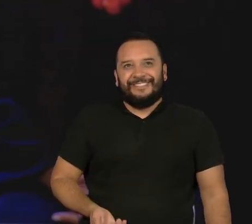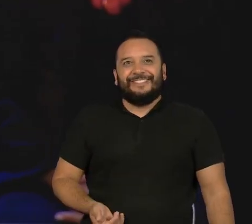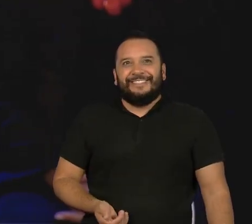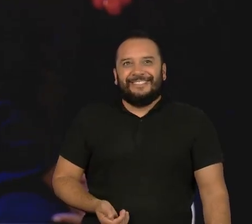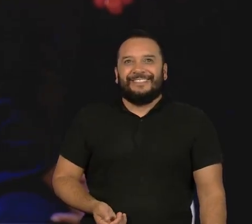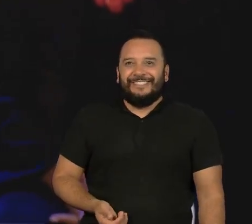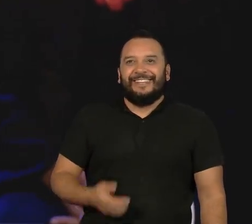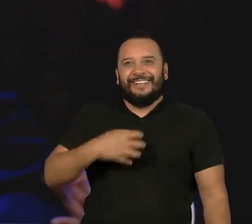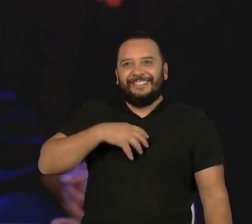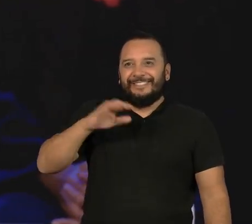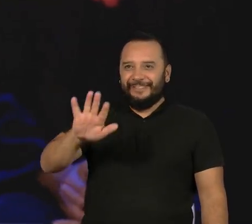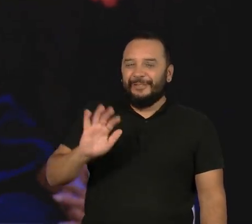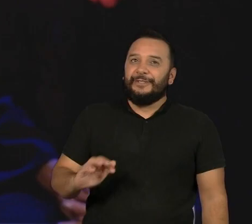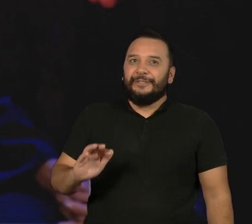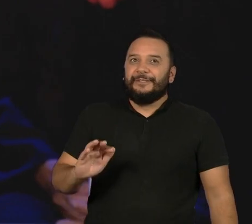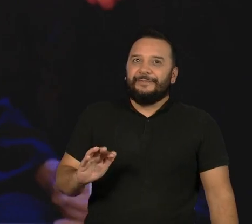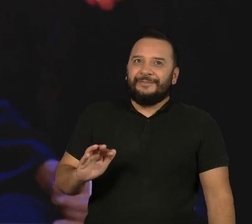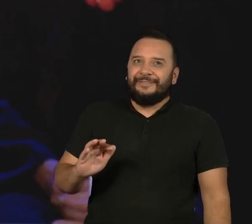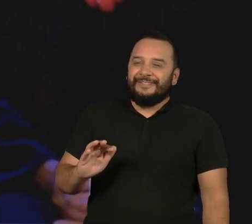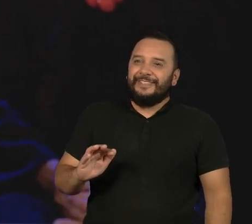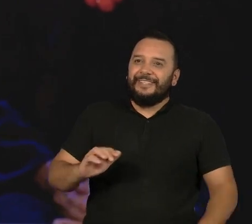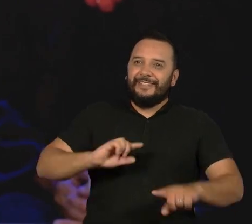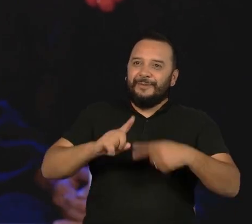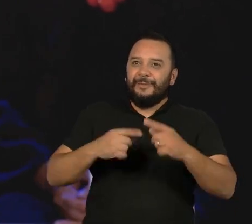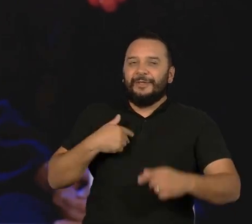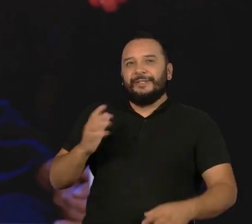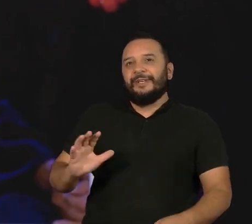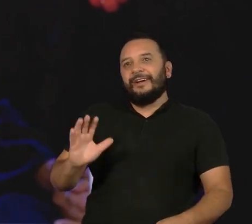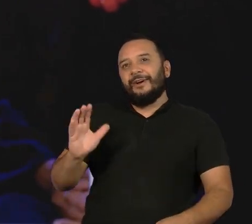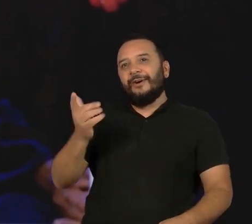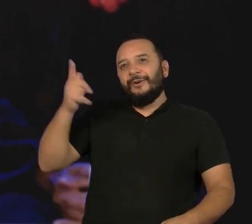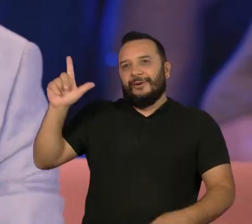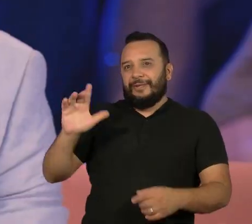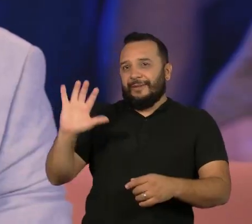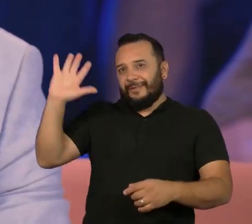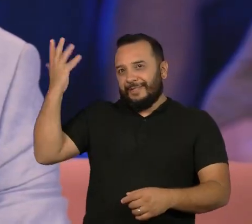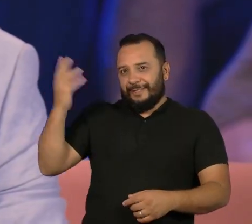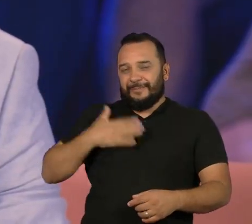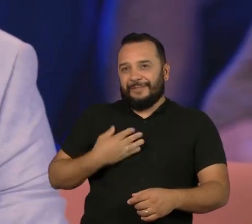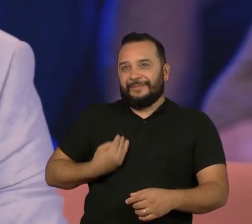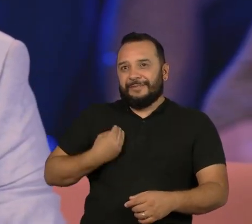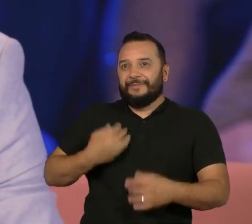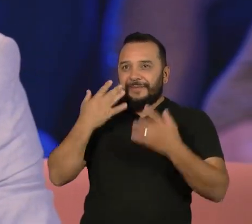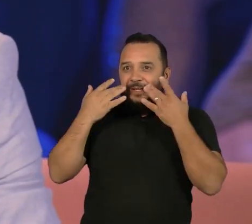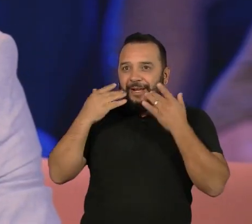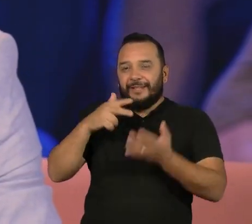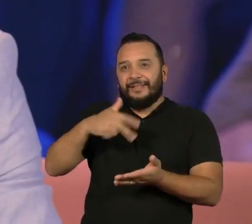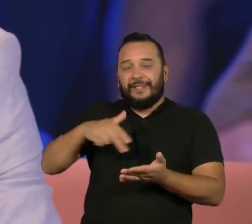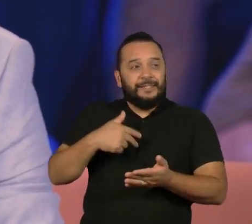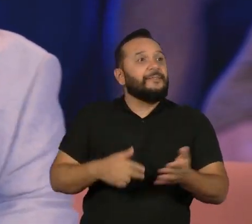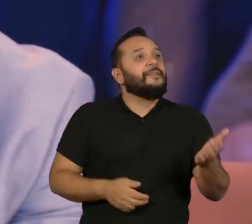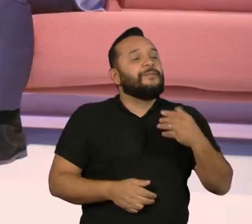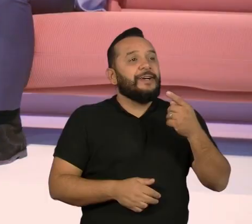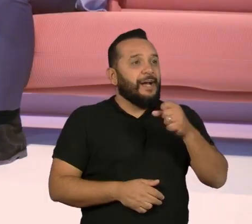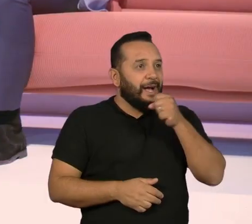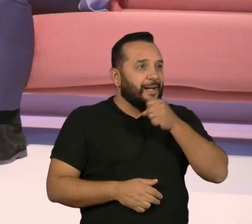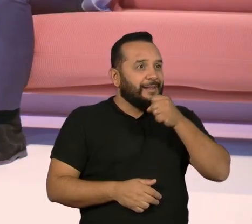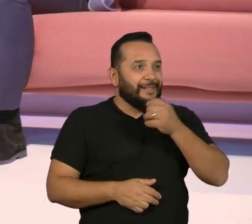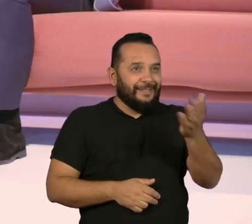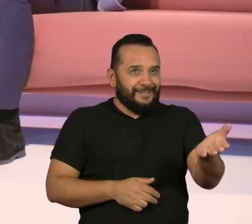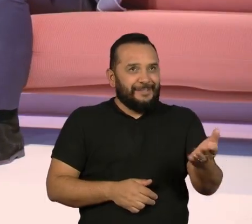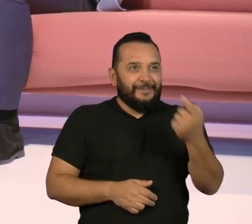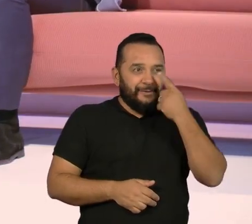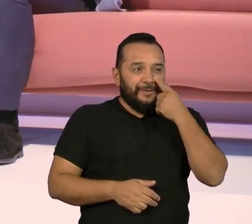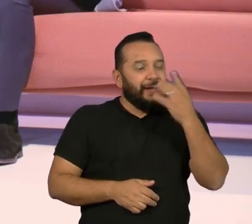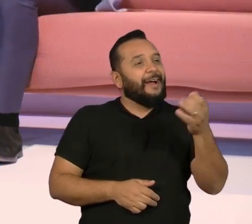Mas é isso. E aí, depois disso, outras coisas vieram na minha vida. O teatro, a dança, então... Então vamos ver você cantando um pouco. Vamos ver os talentos de